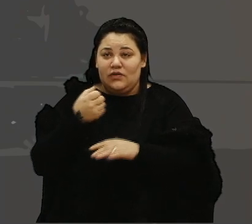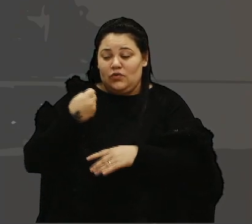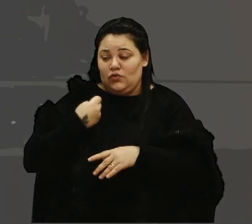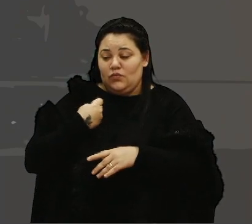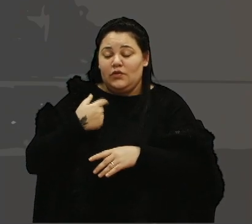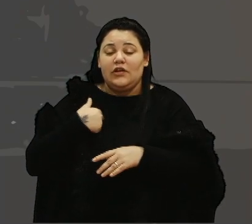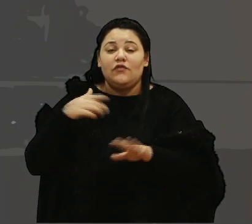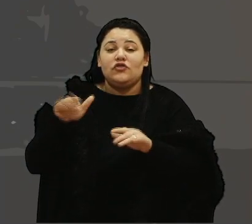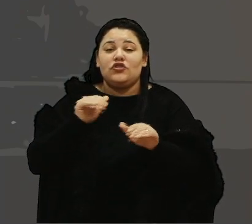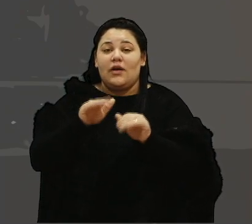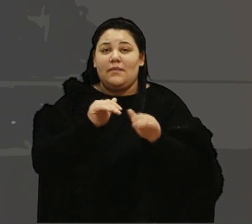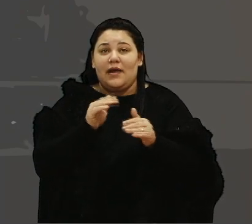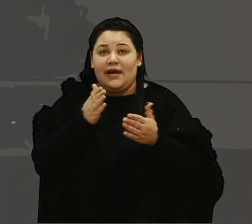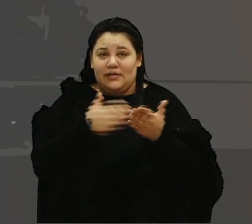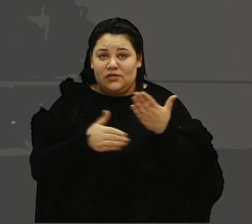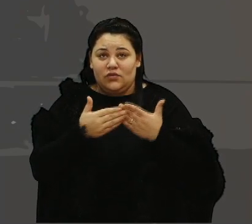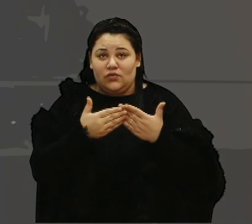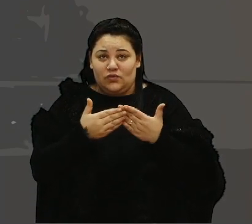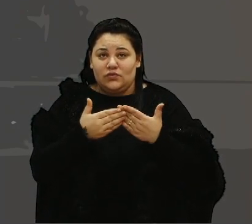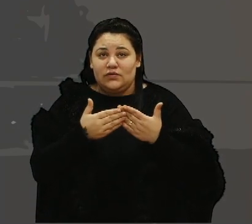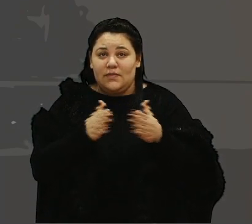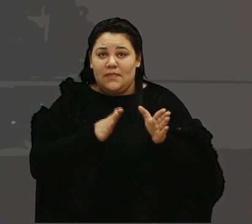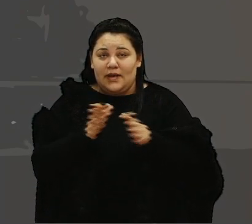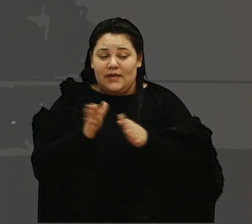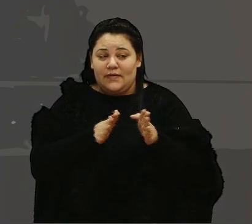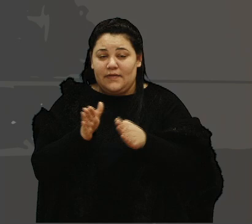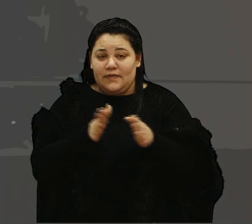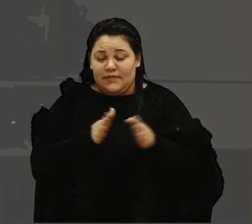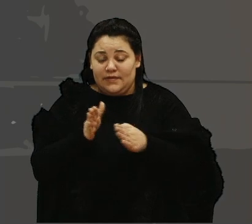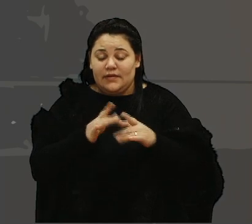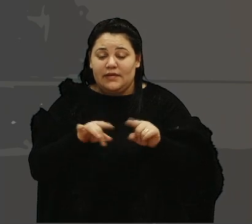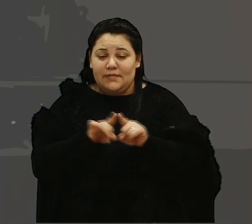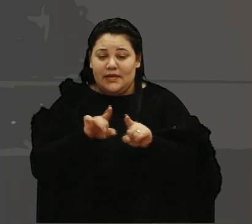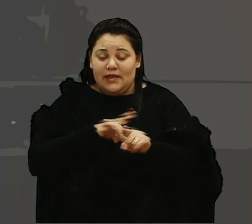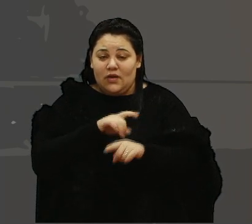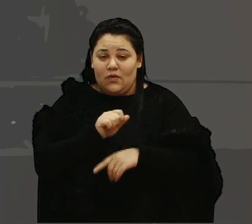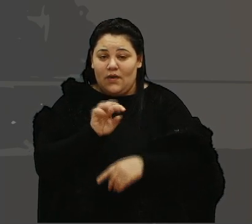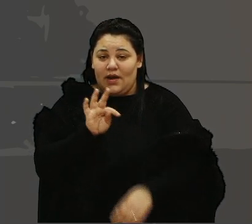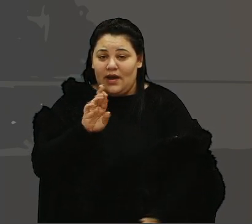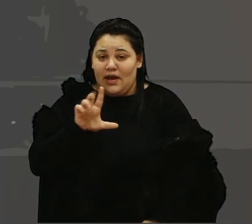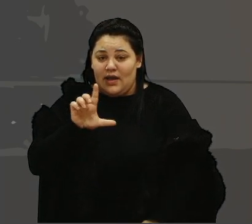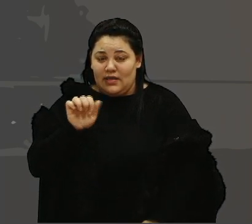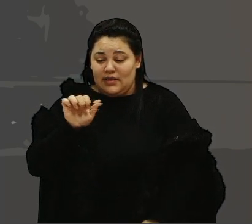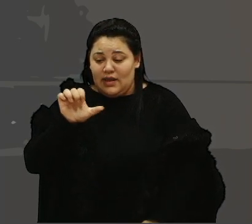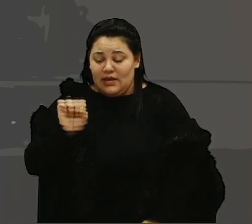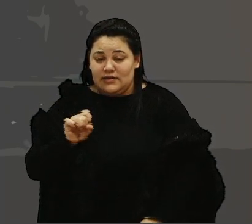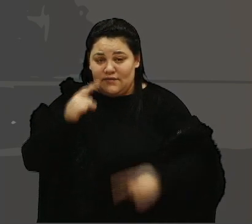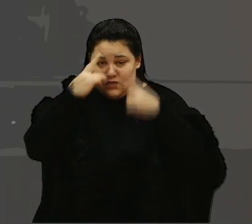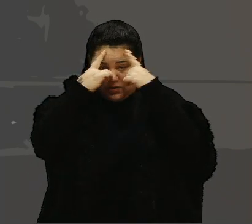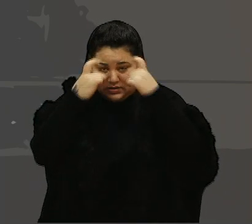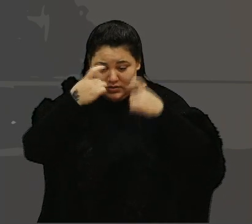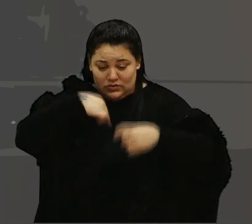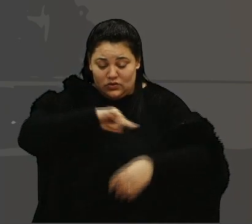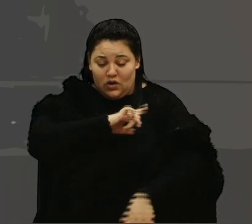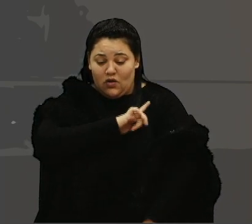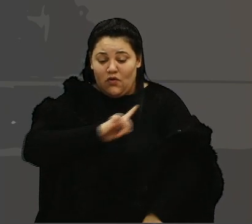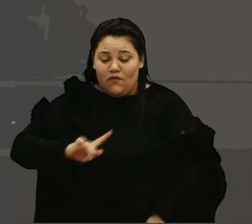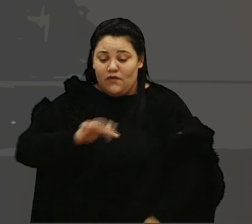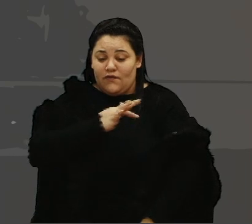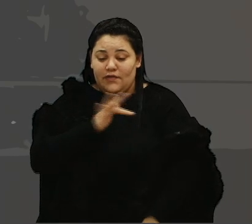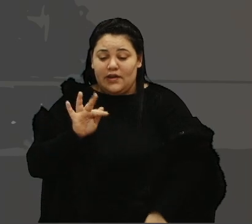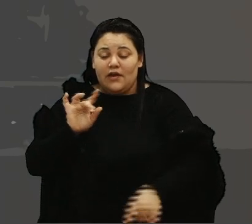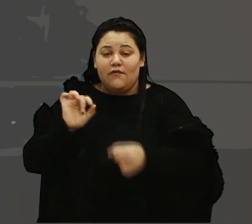convidar a todos e a todas para acessarem, nós temos o Atlas da Violência, que o nosso governo federal faz a partir dos